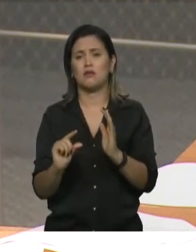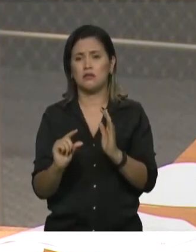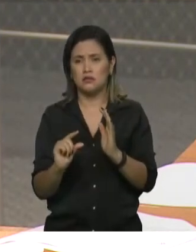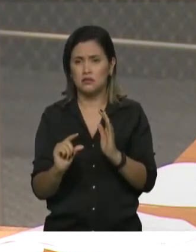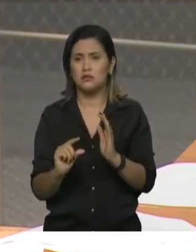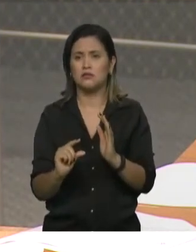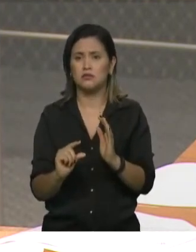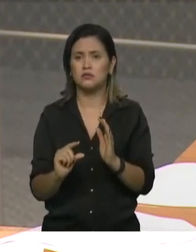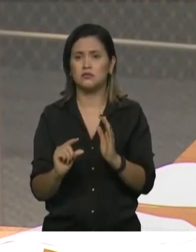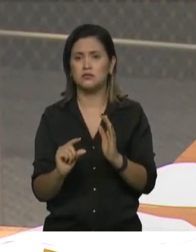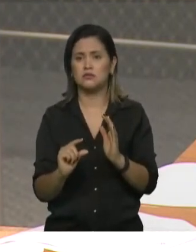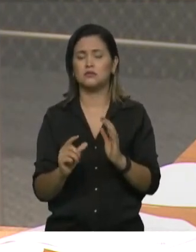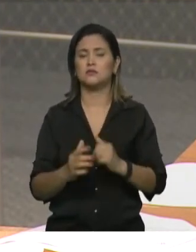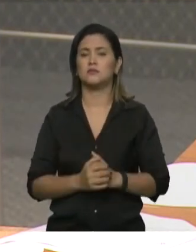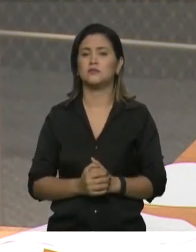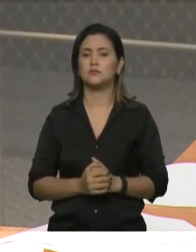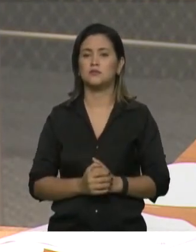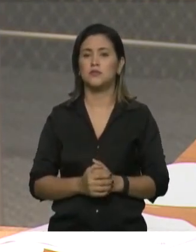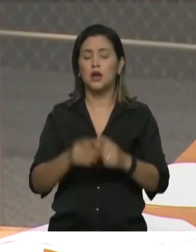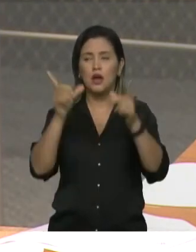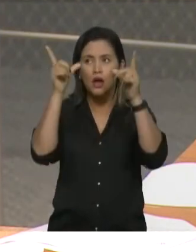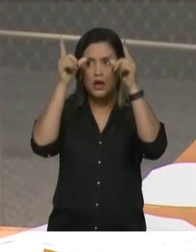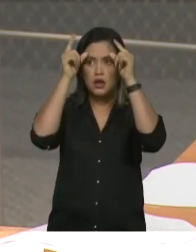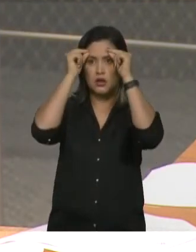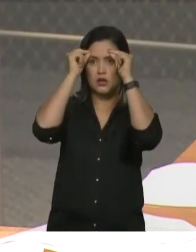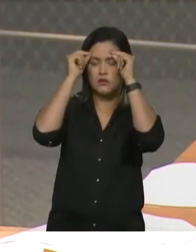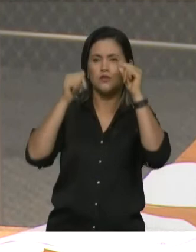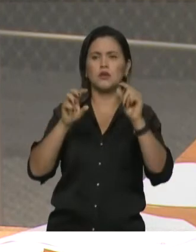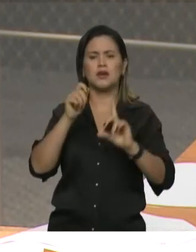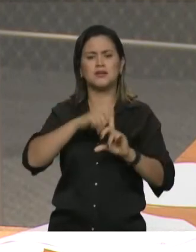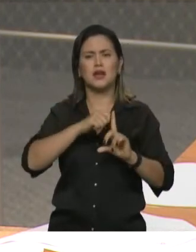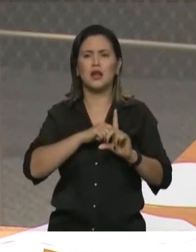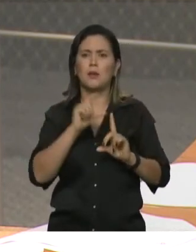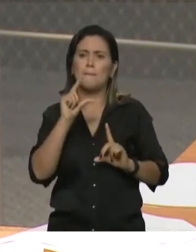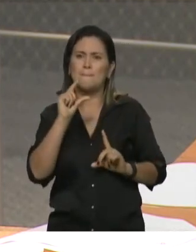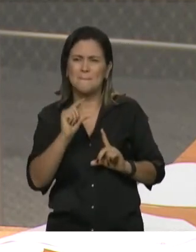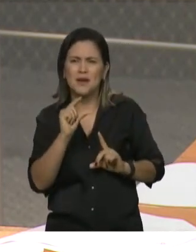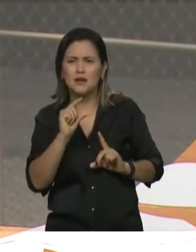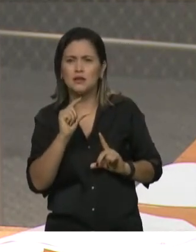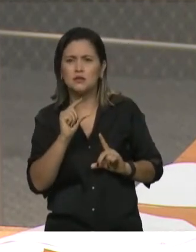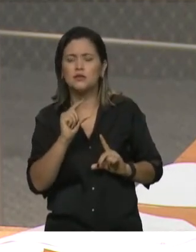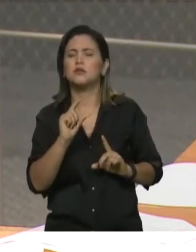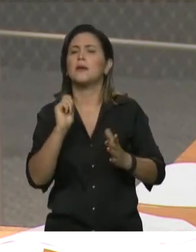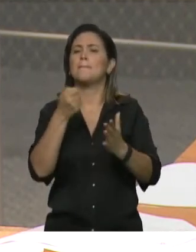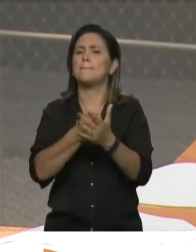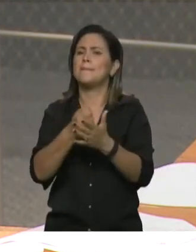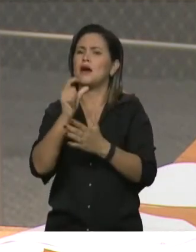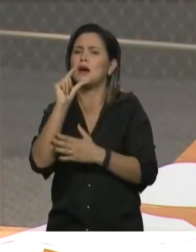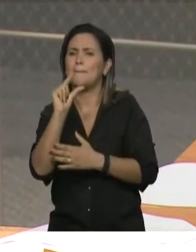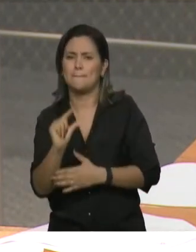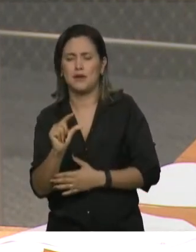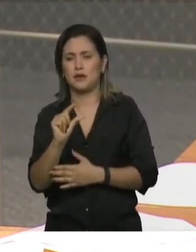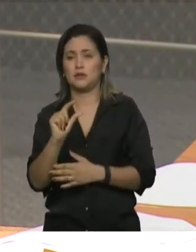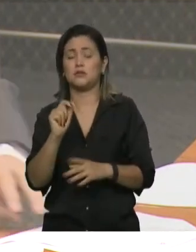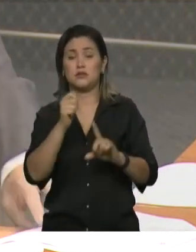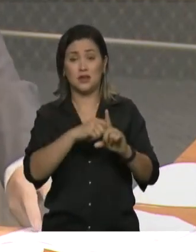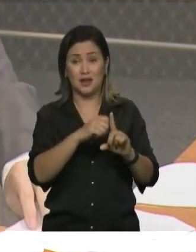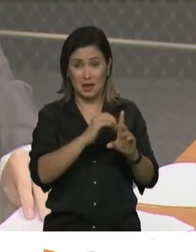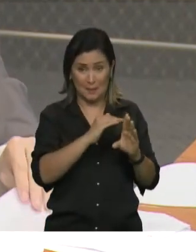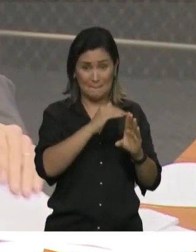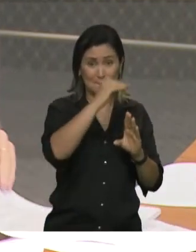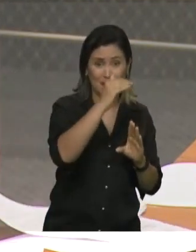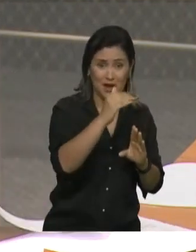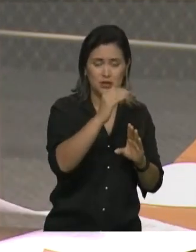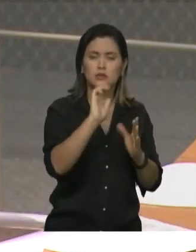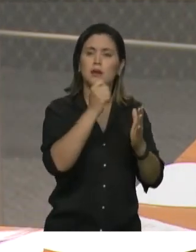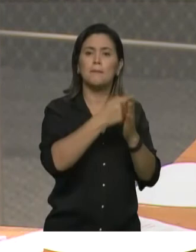vamos aliviar para quem ganha menos e, obviamente, adequar o texto constitucional para essas faixas salariais que eu citei aqui. Então,